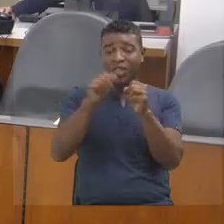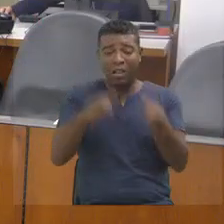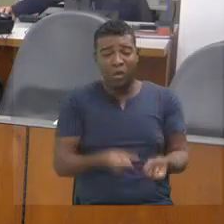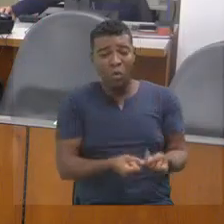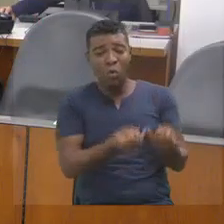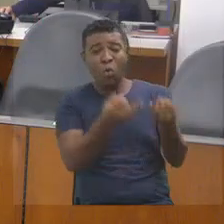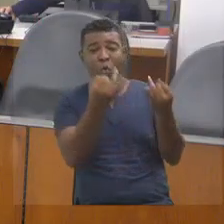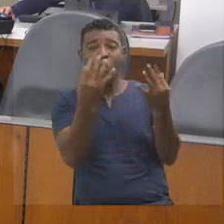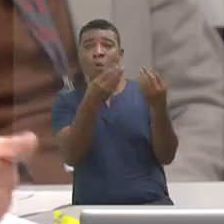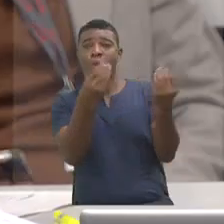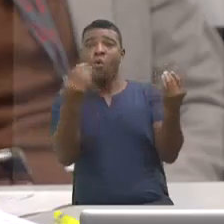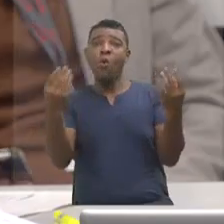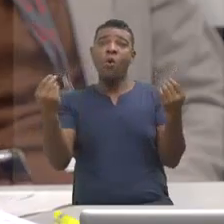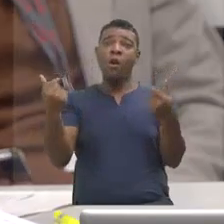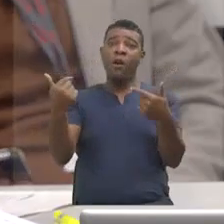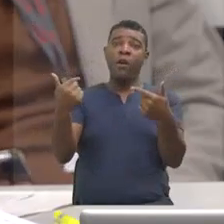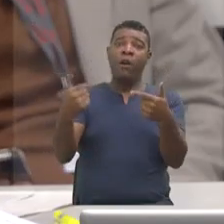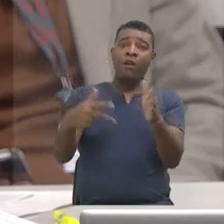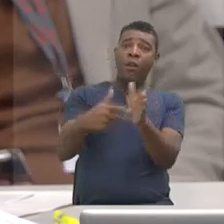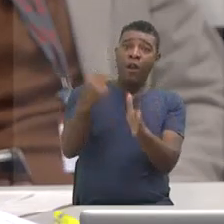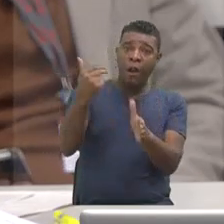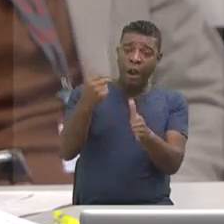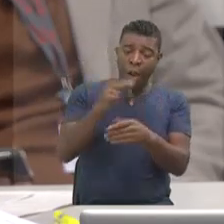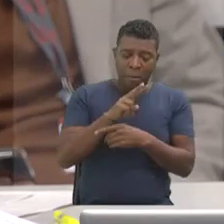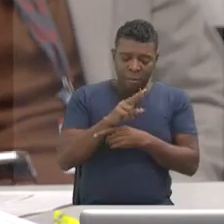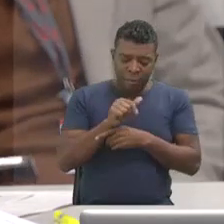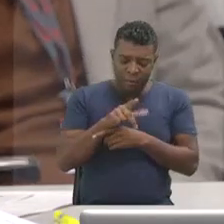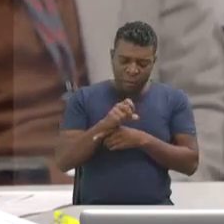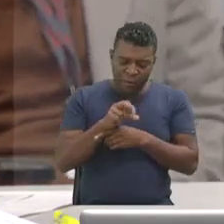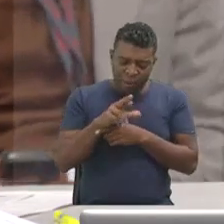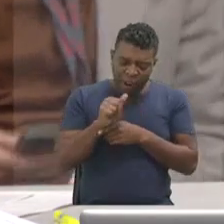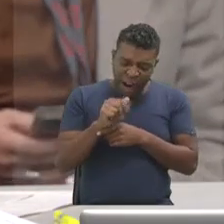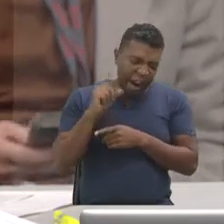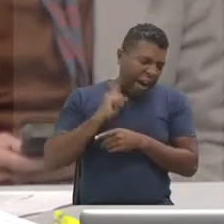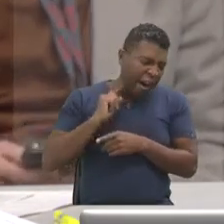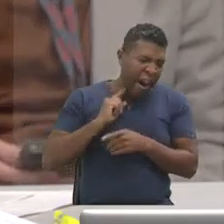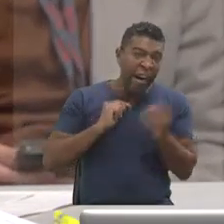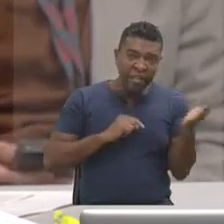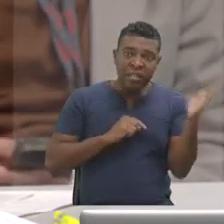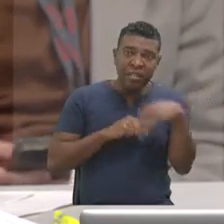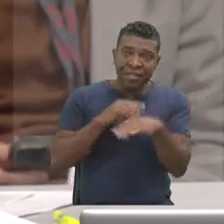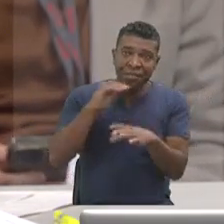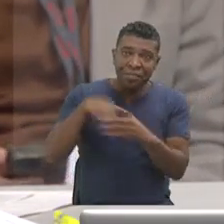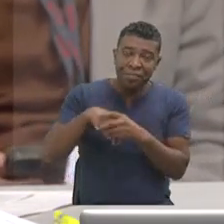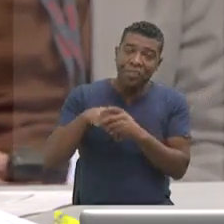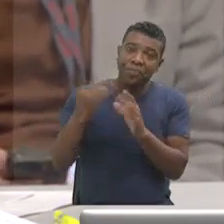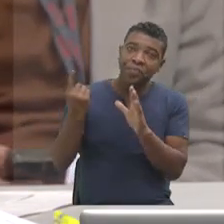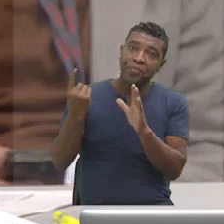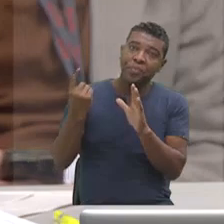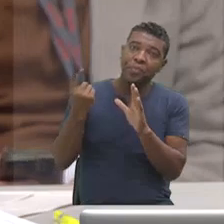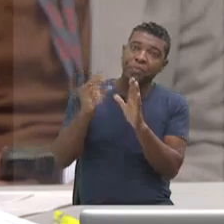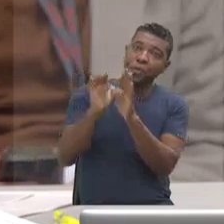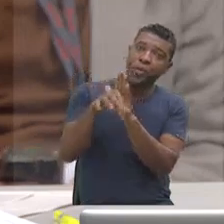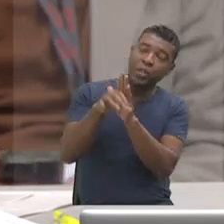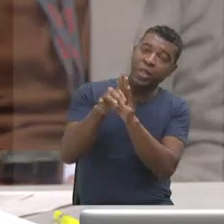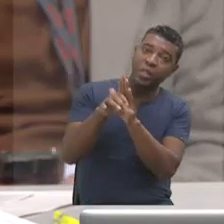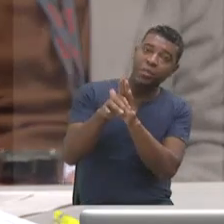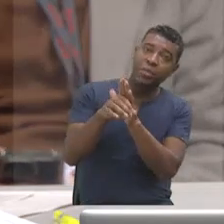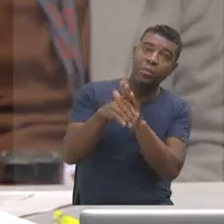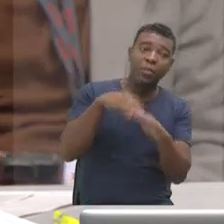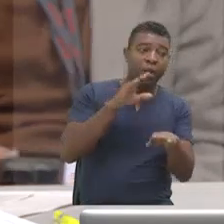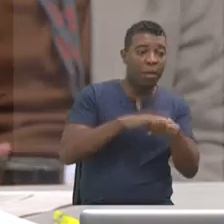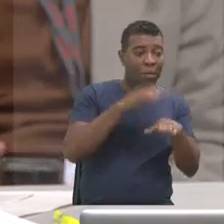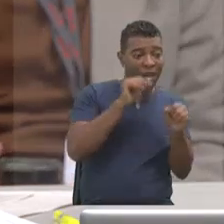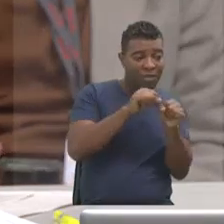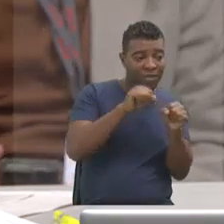a gente precisa de prestadores o valor a Minas ele traz isso no conceito traz o conceito de quem mais fizer